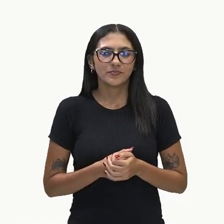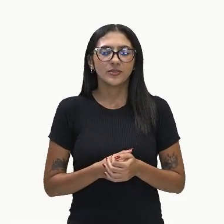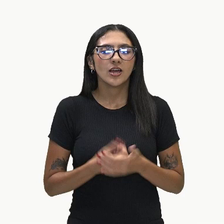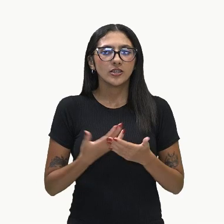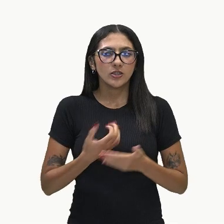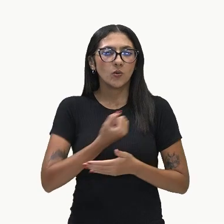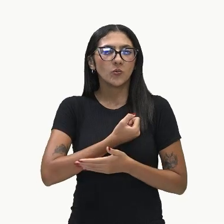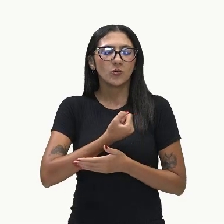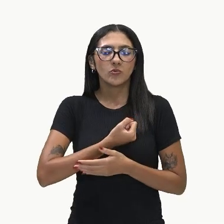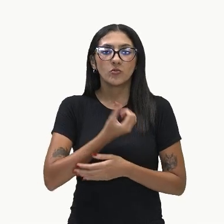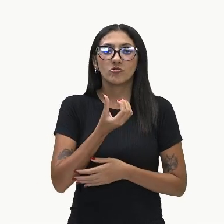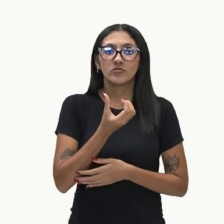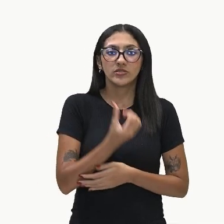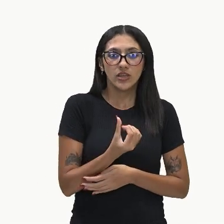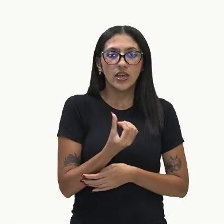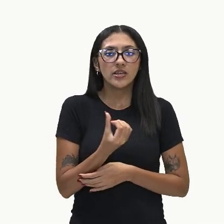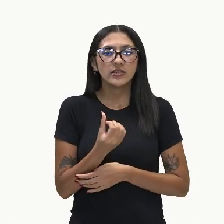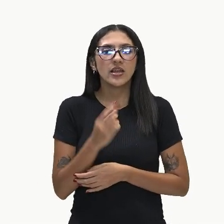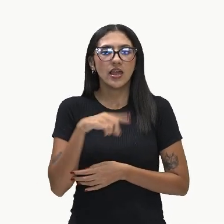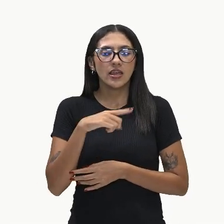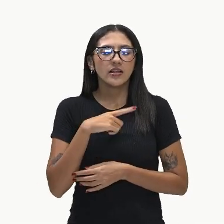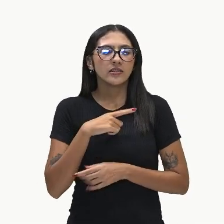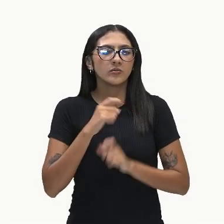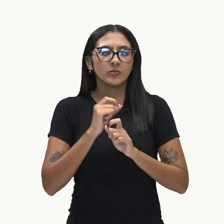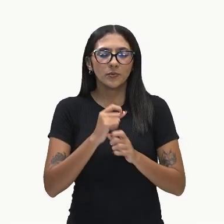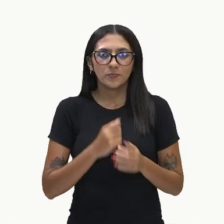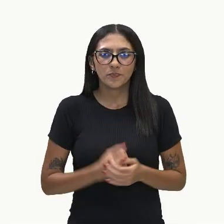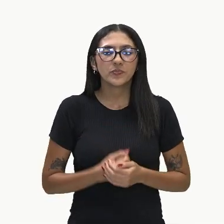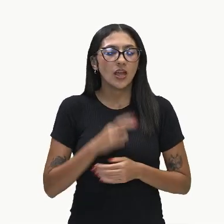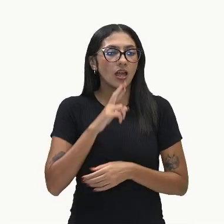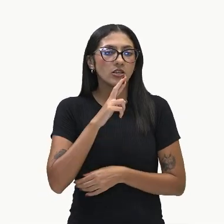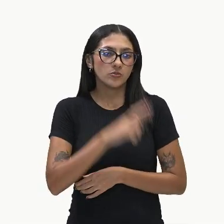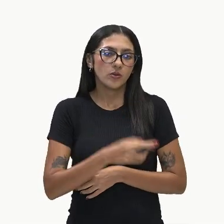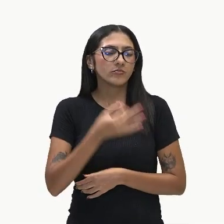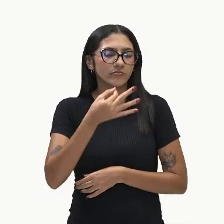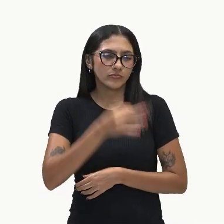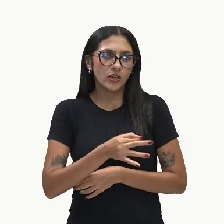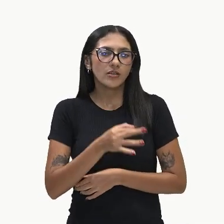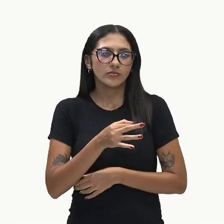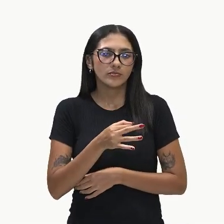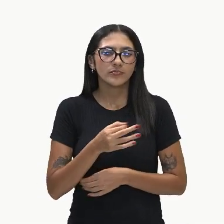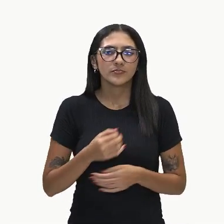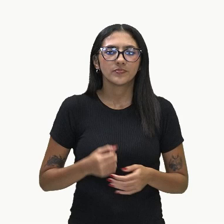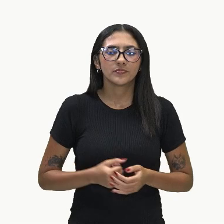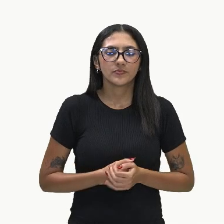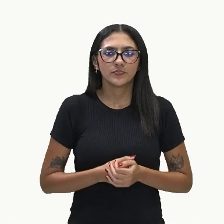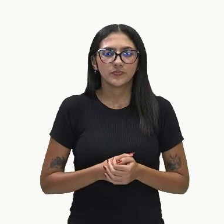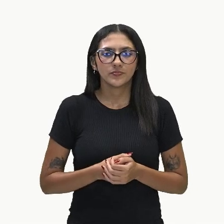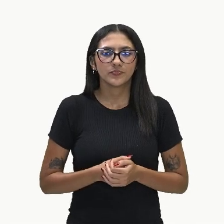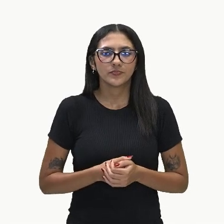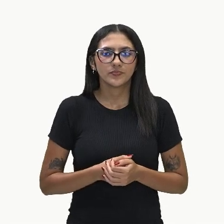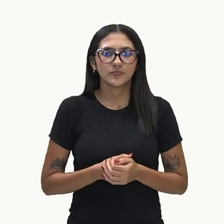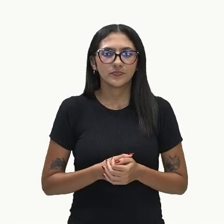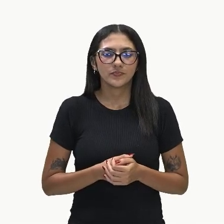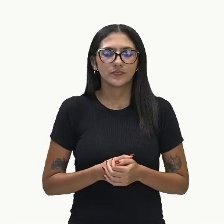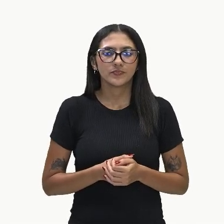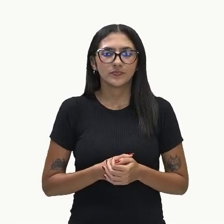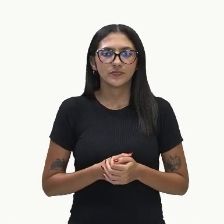6 ele será, né, a solução ou